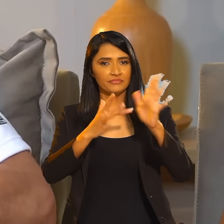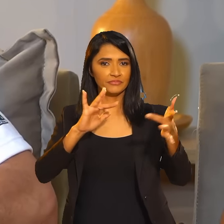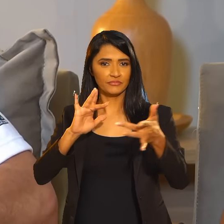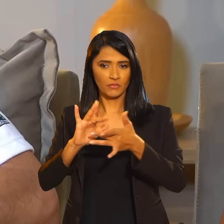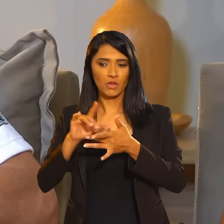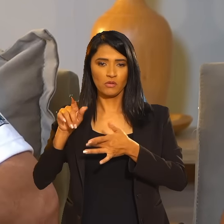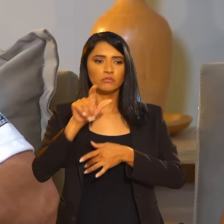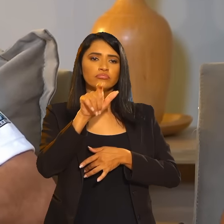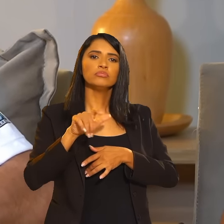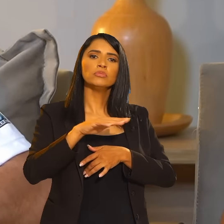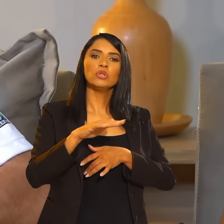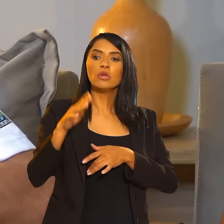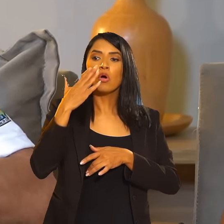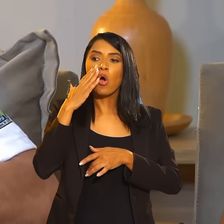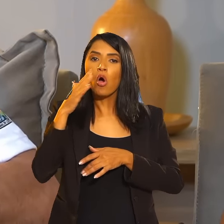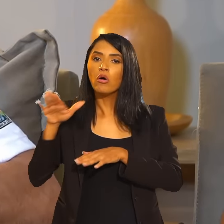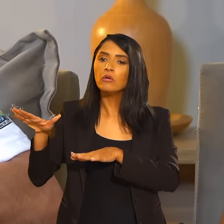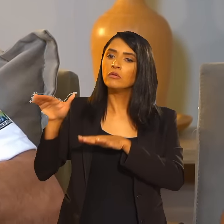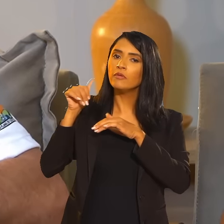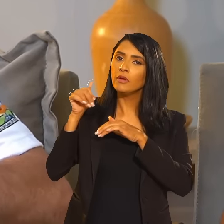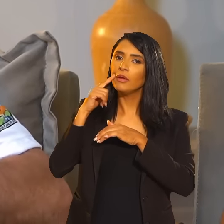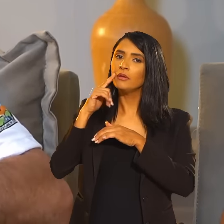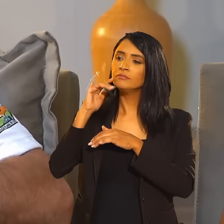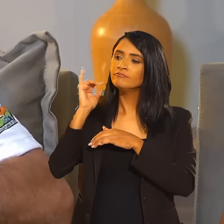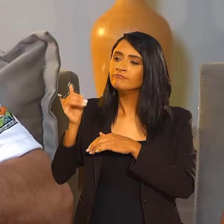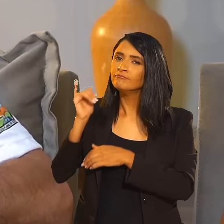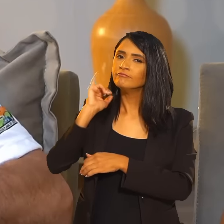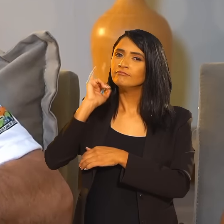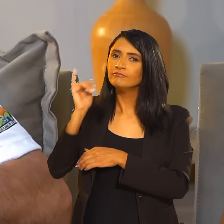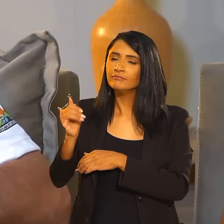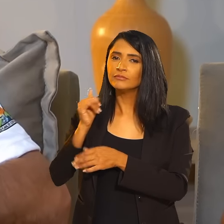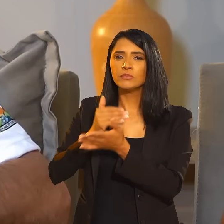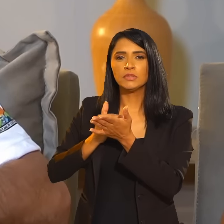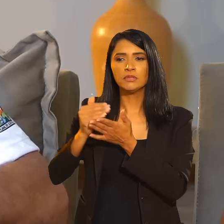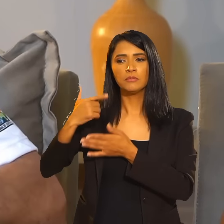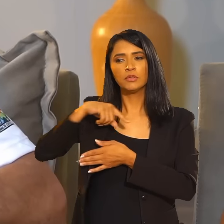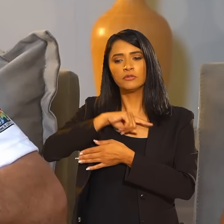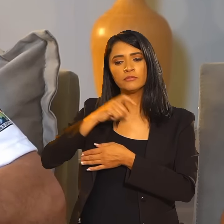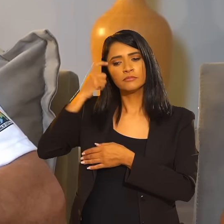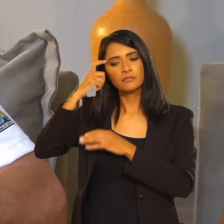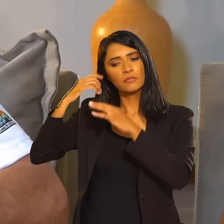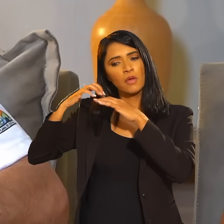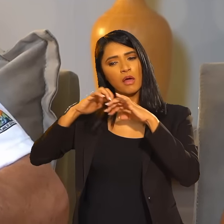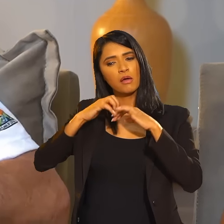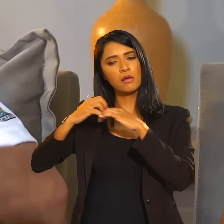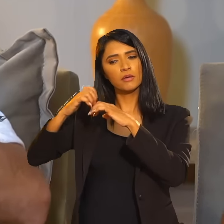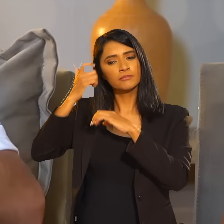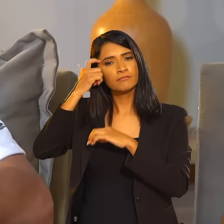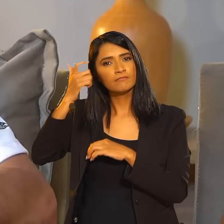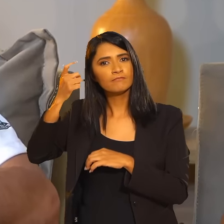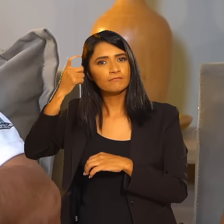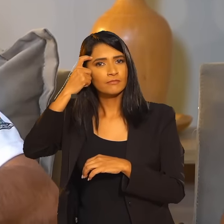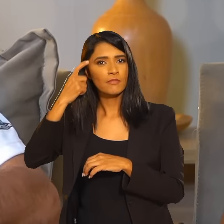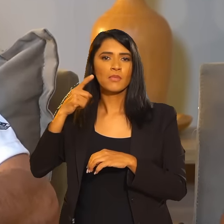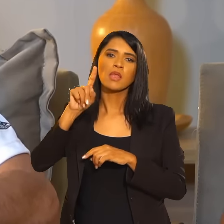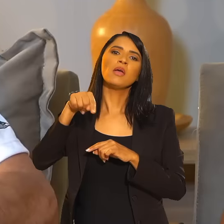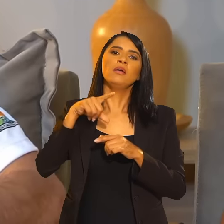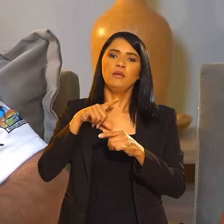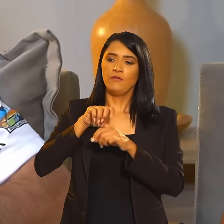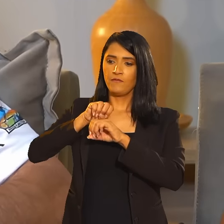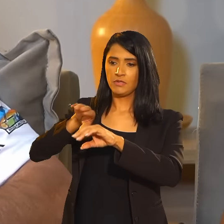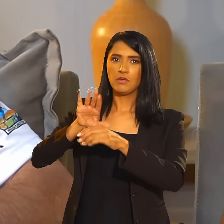Jesus está chamando todos aqui para o colo dele agora e começando a contar uma história para que a gente comece a refletir, pensar, e aí ele